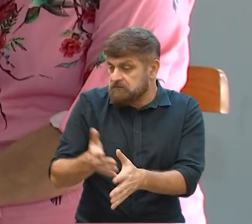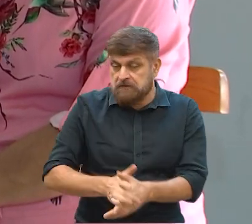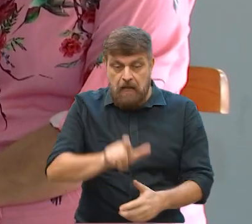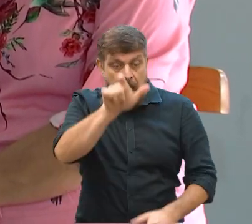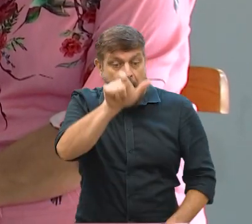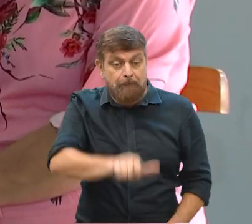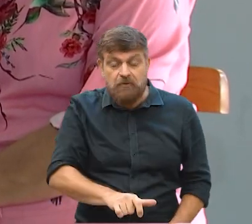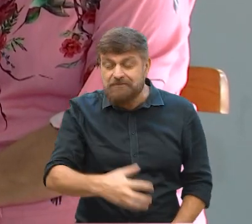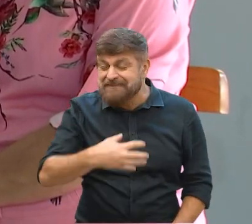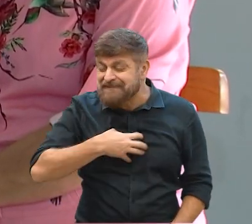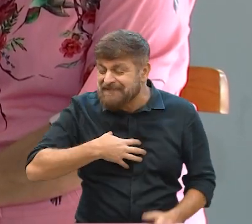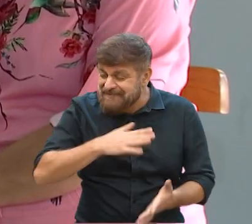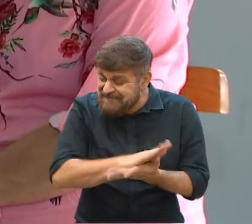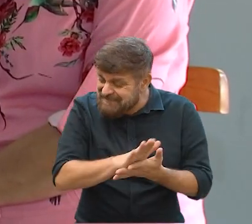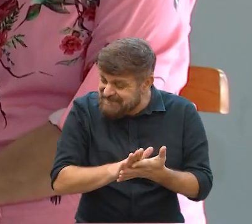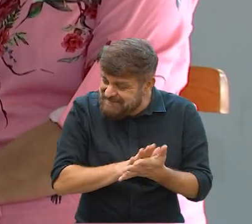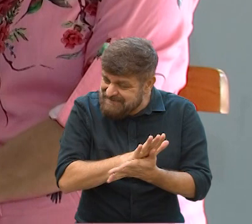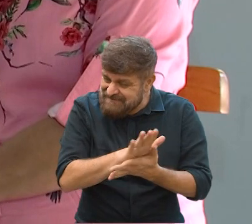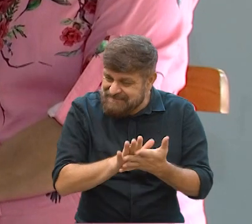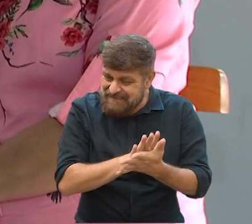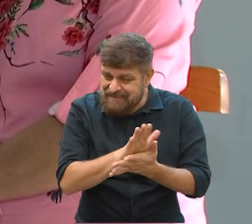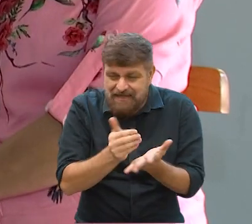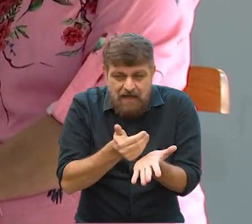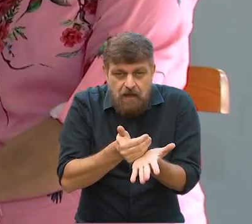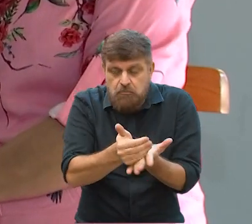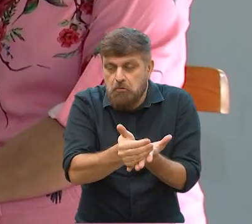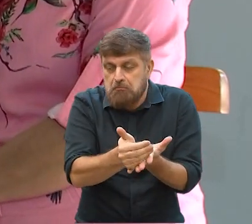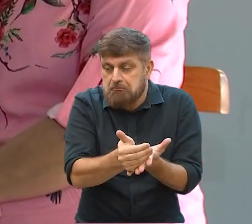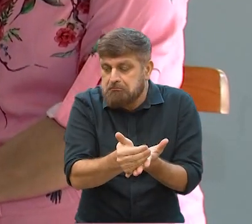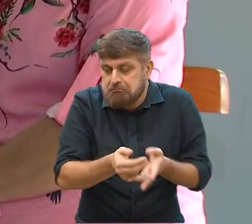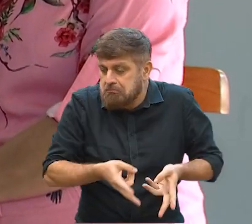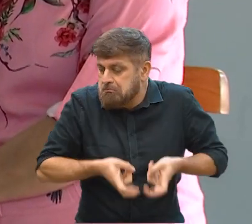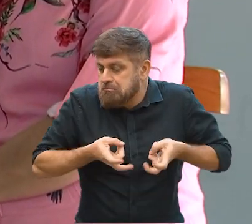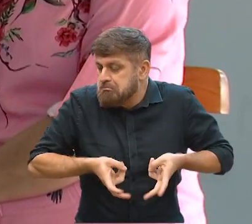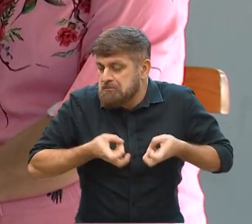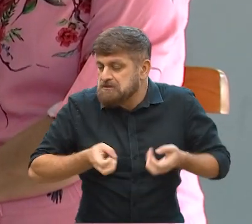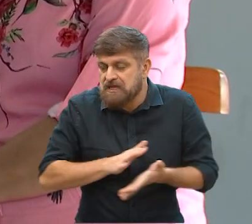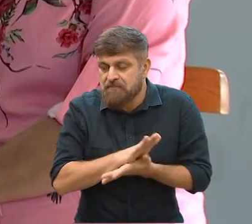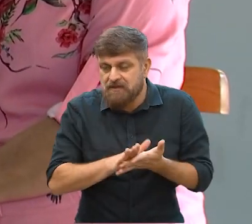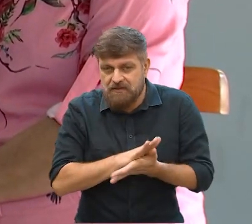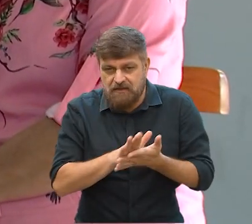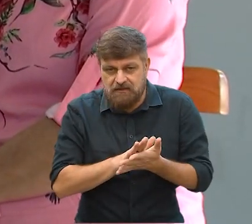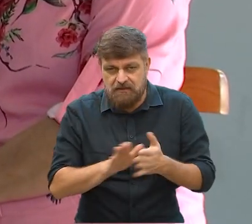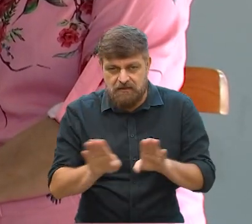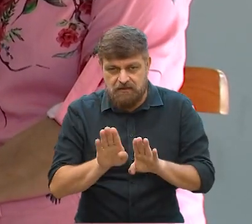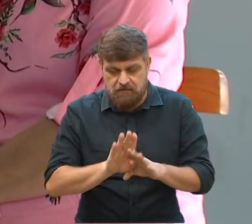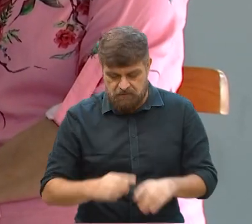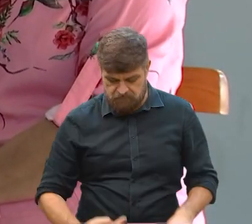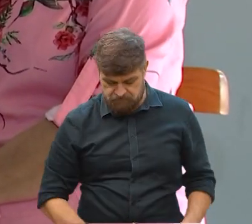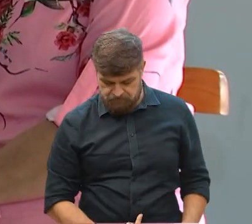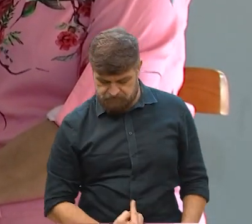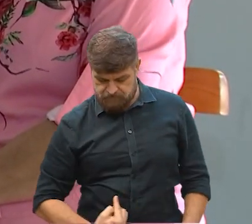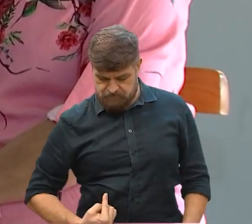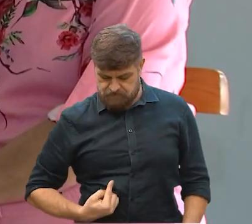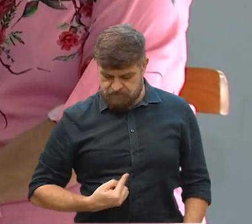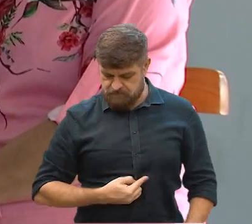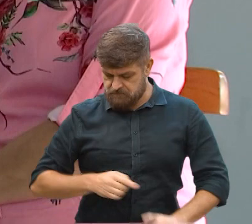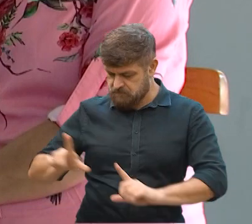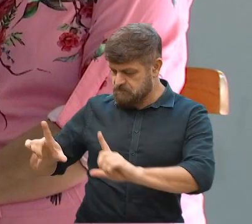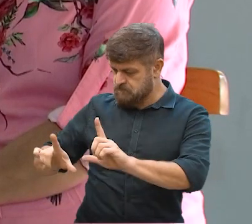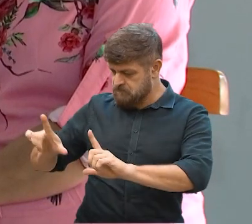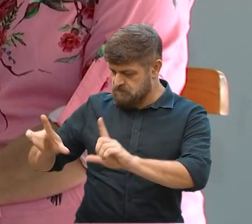não tem sintoma, especialmente em fases iniciais. Então, a colonoscopia preventiva,